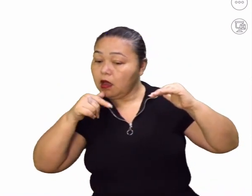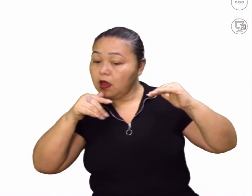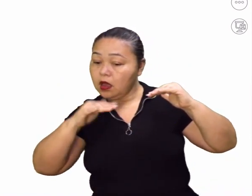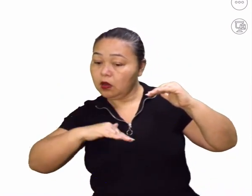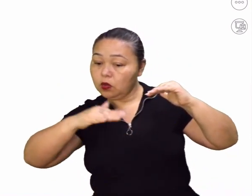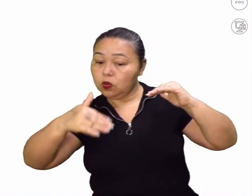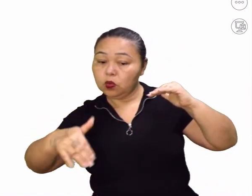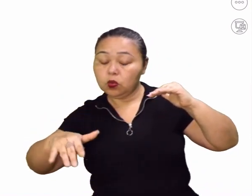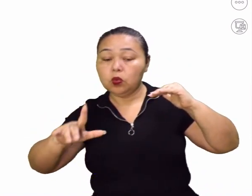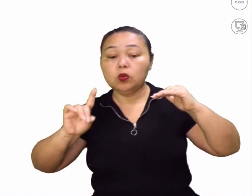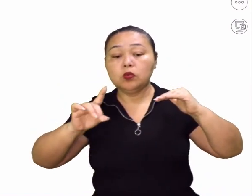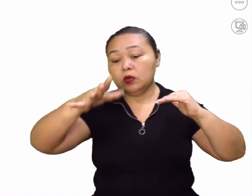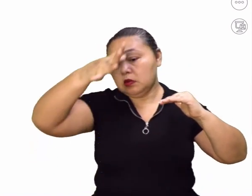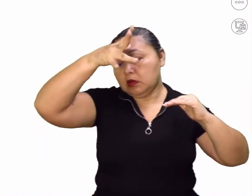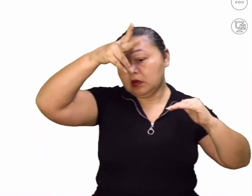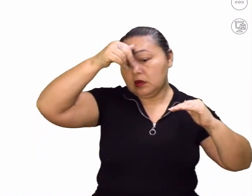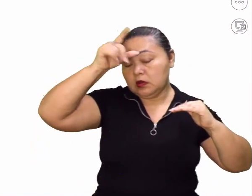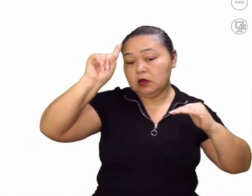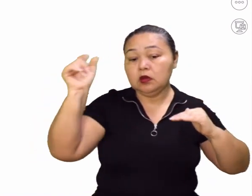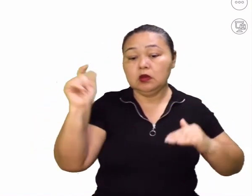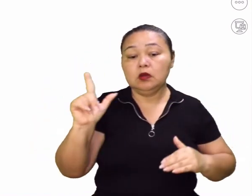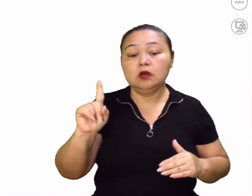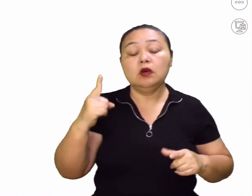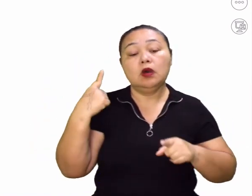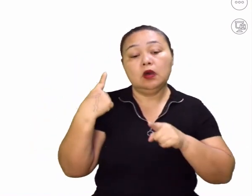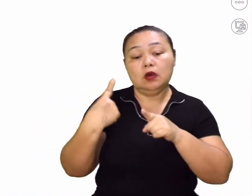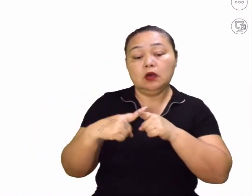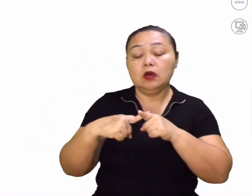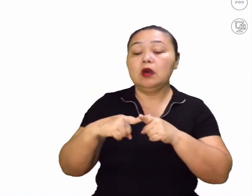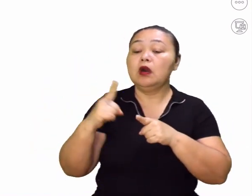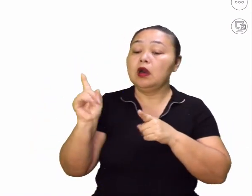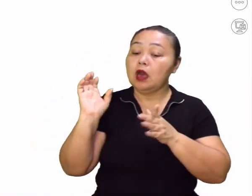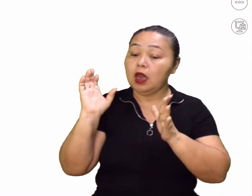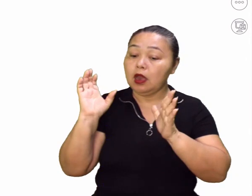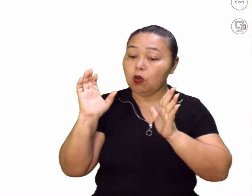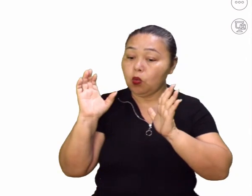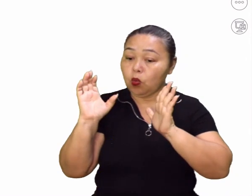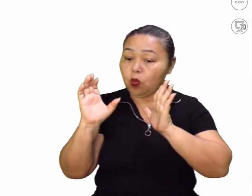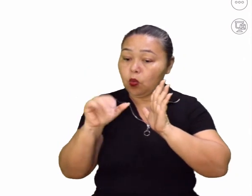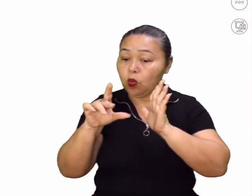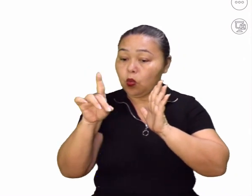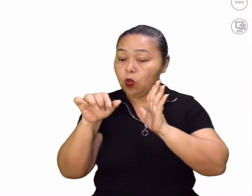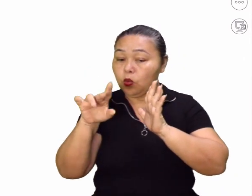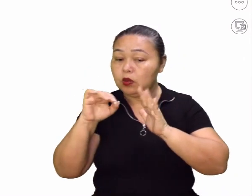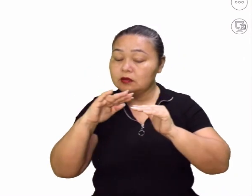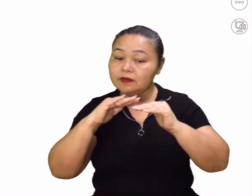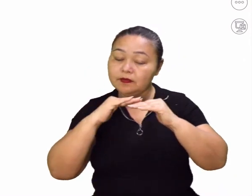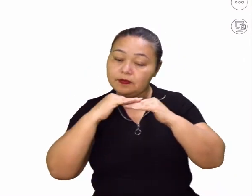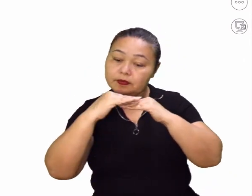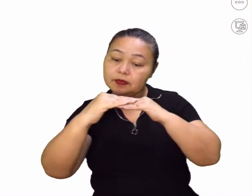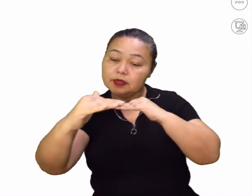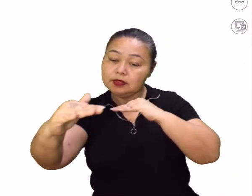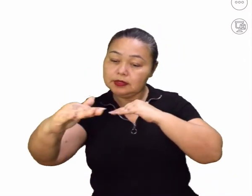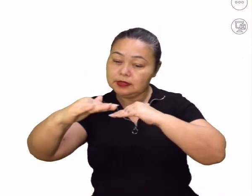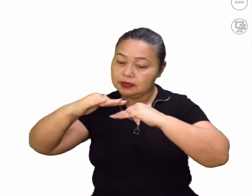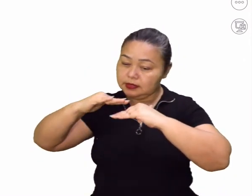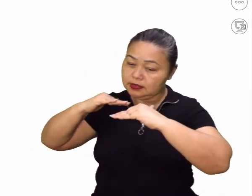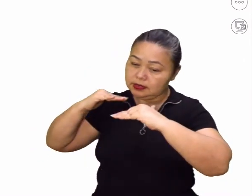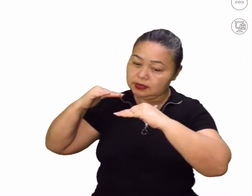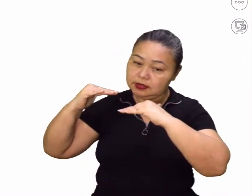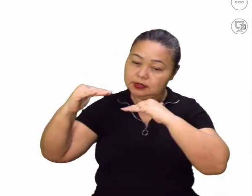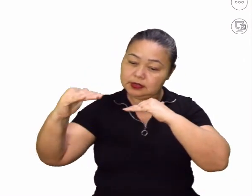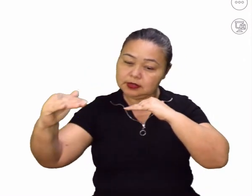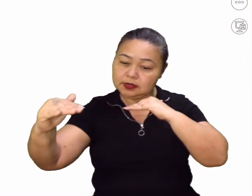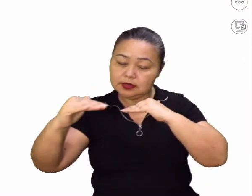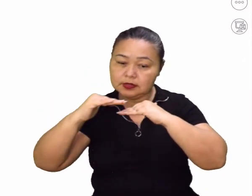está em azul não é por causa da água. É um código que está sendo utilizado para dizer que ela é uma planície. Uma grande planície, Uma grande planície. E